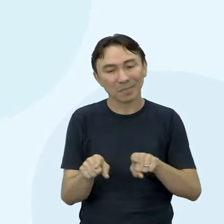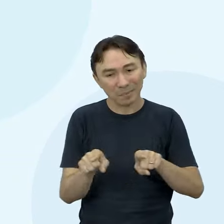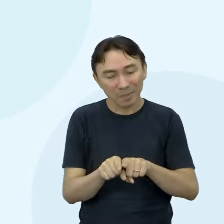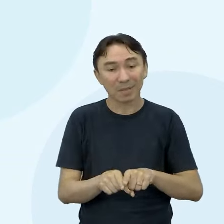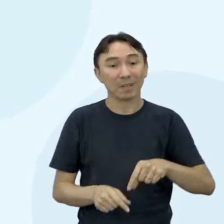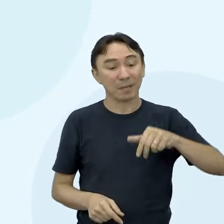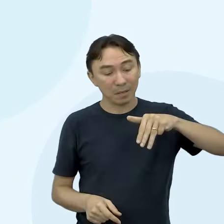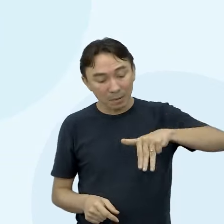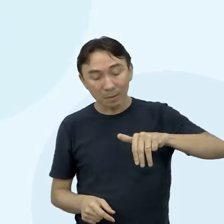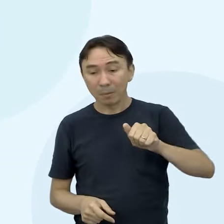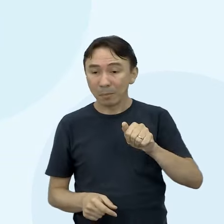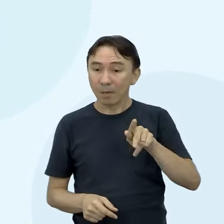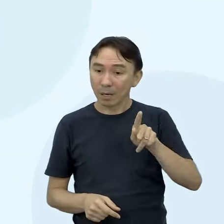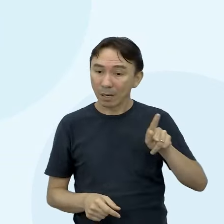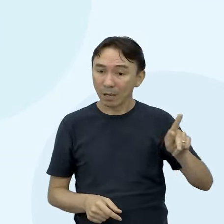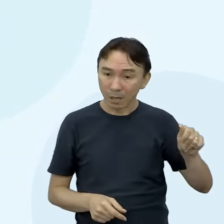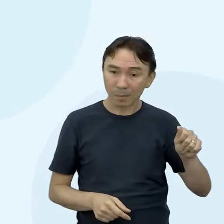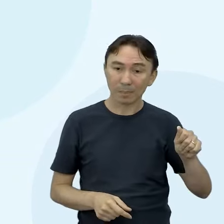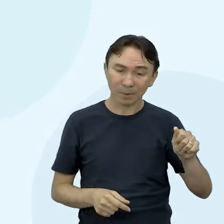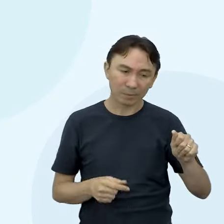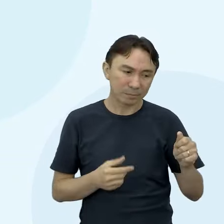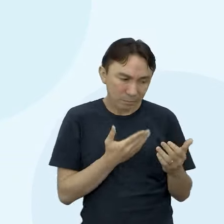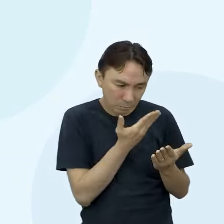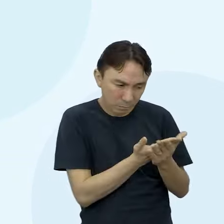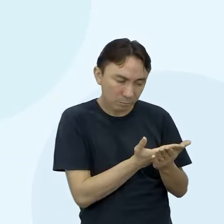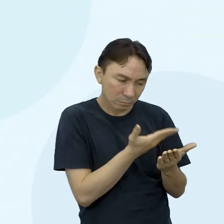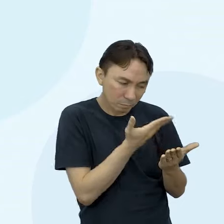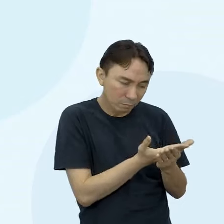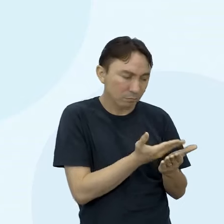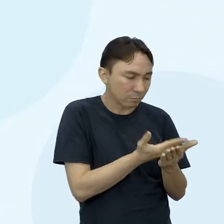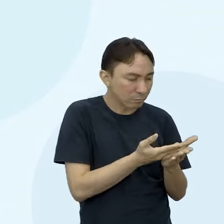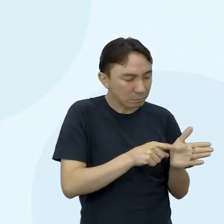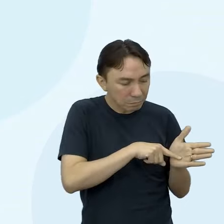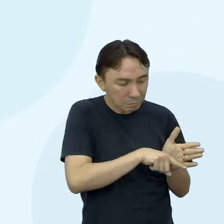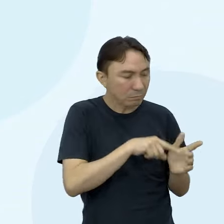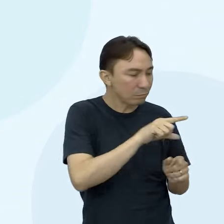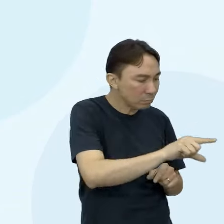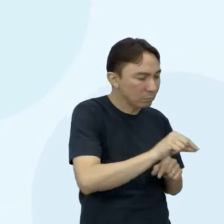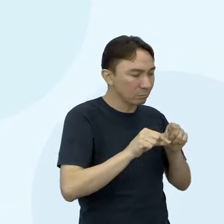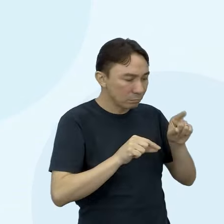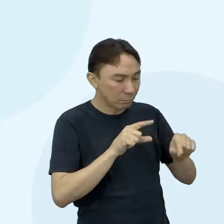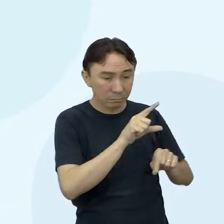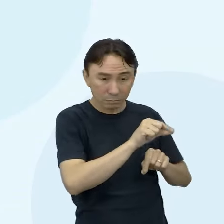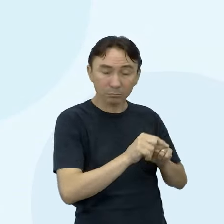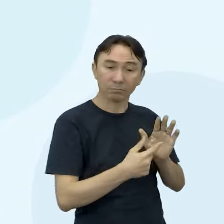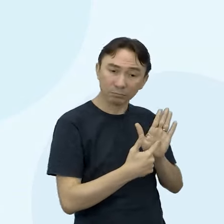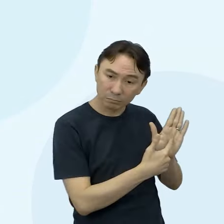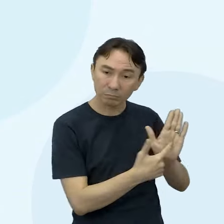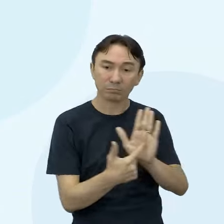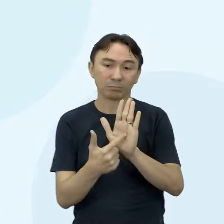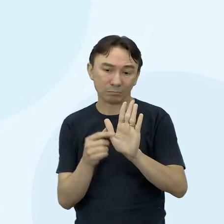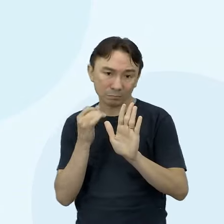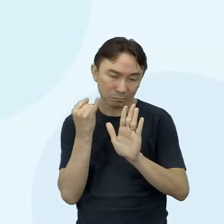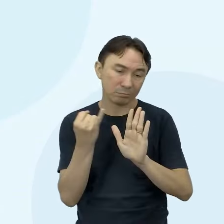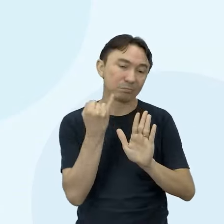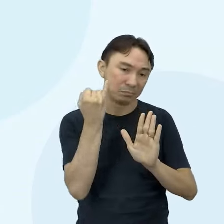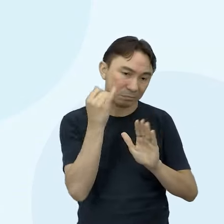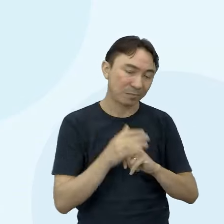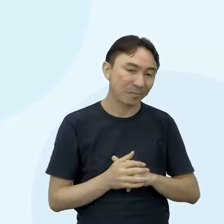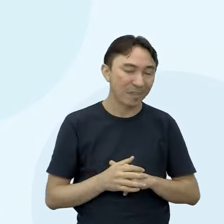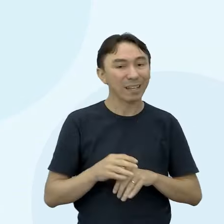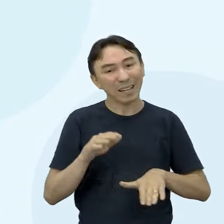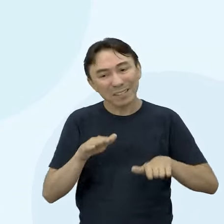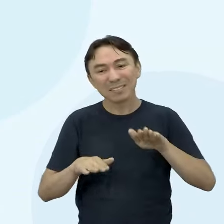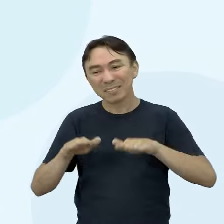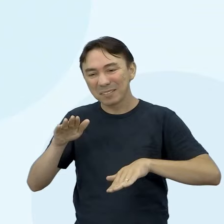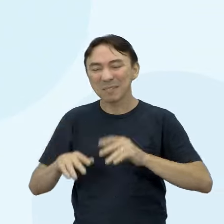mapa, a gente está estudando para trazer alguns pontos importantes para vocês. E é por isso que a gente, às vezes, repete um